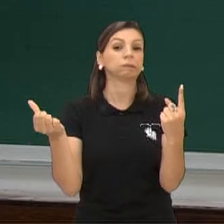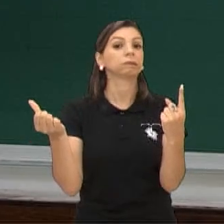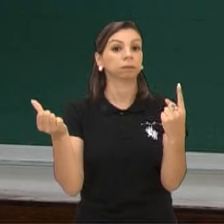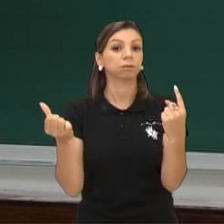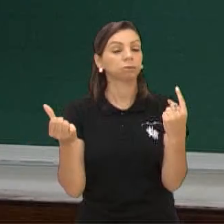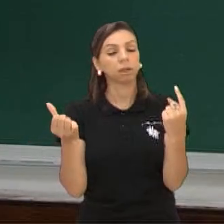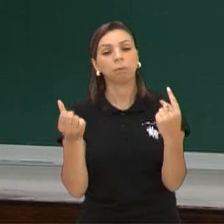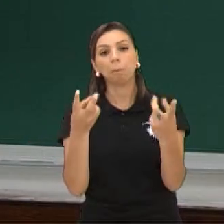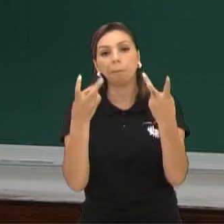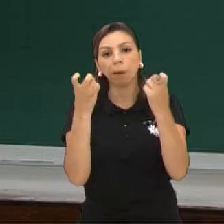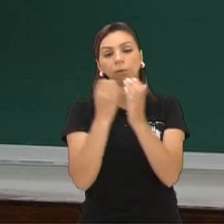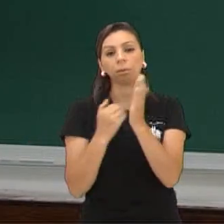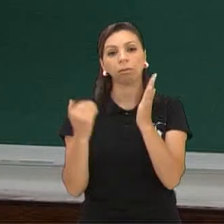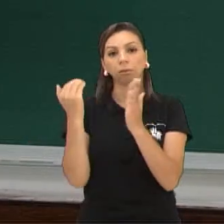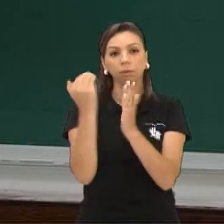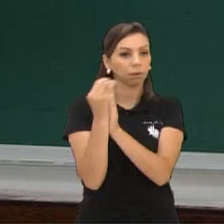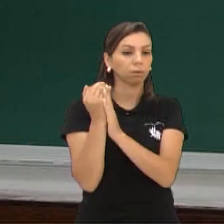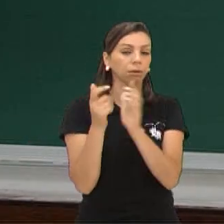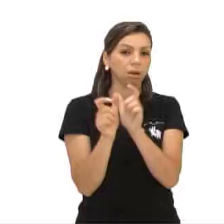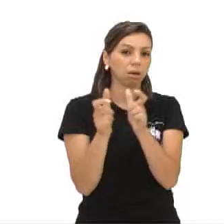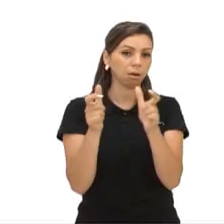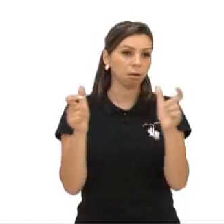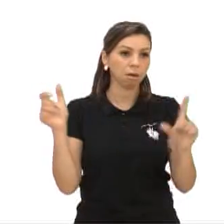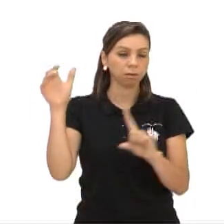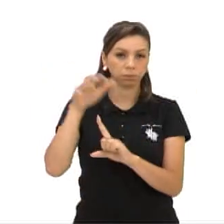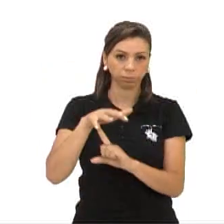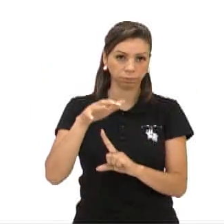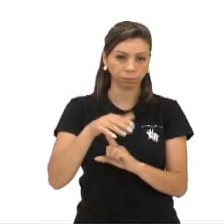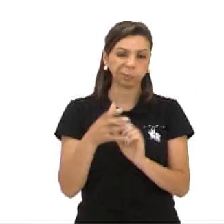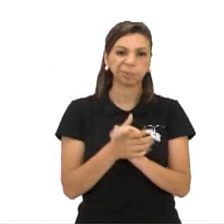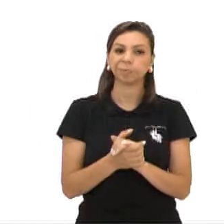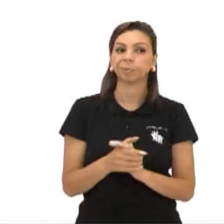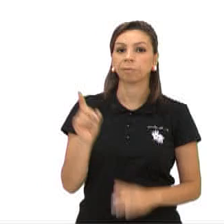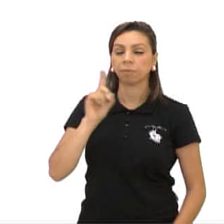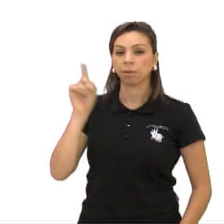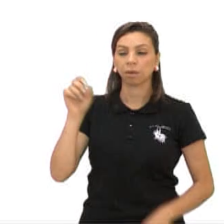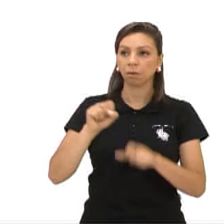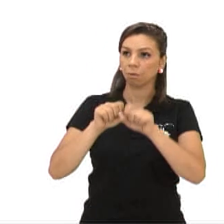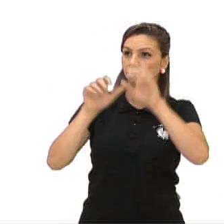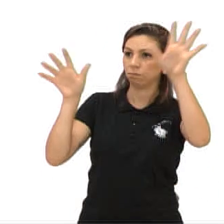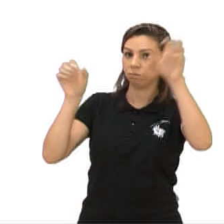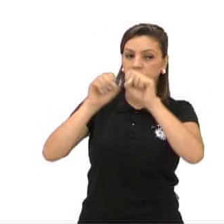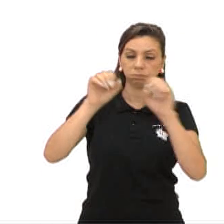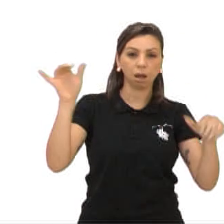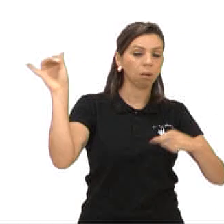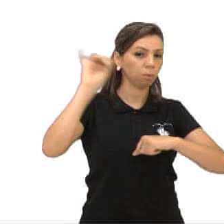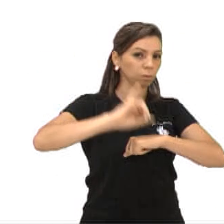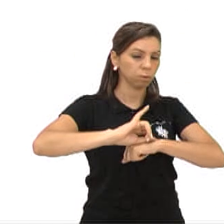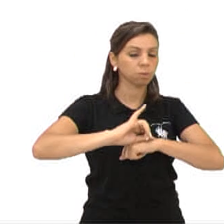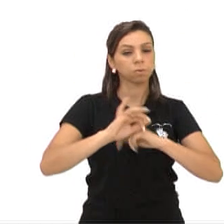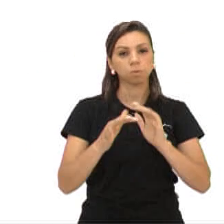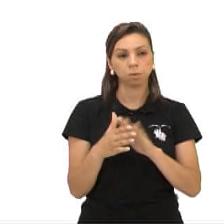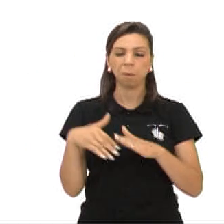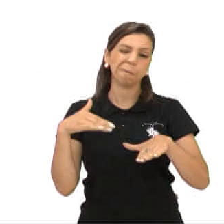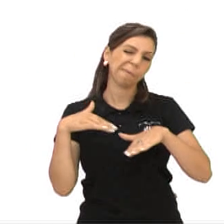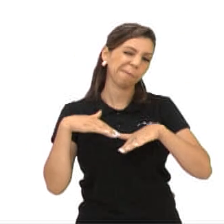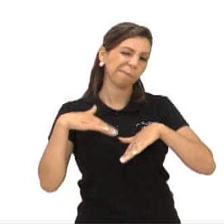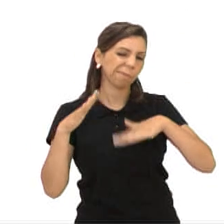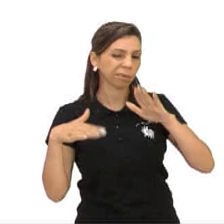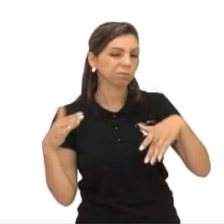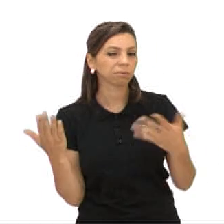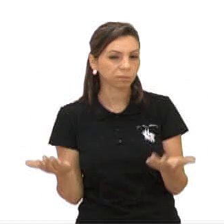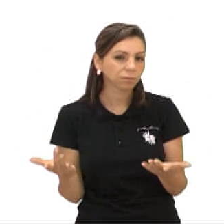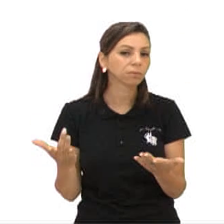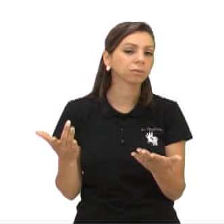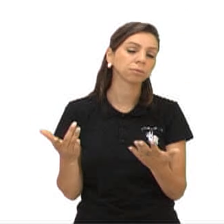a intensificação da urbanização paranaense. Aqui a distribuição desses centros, então, mais ou menos, veja,